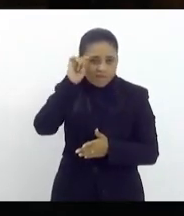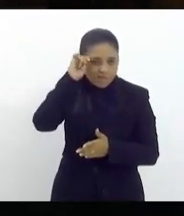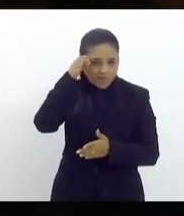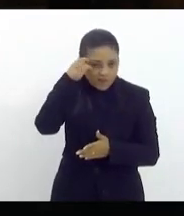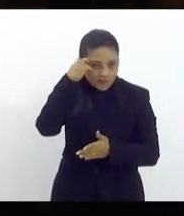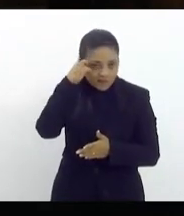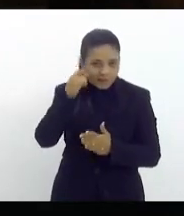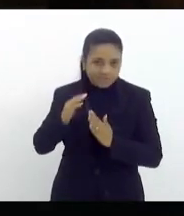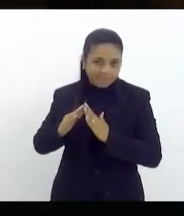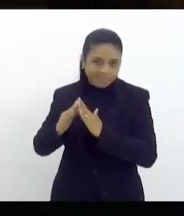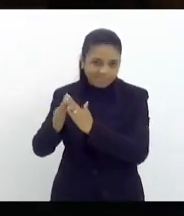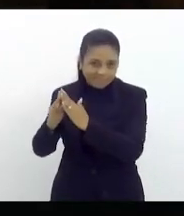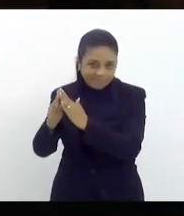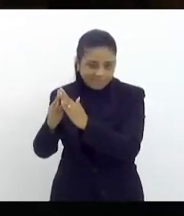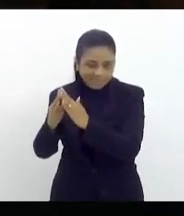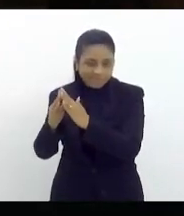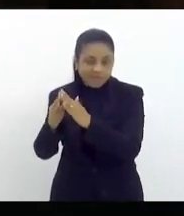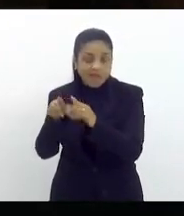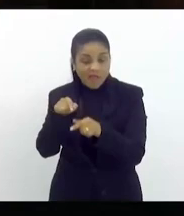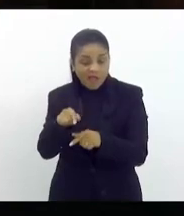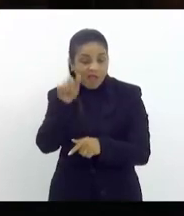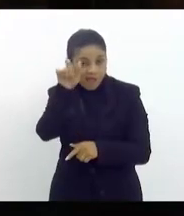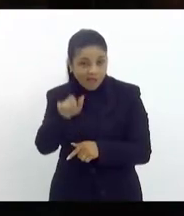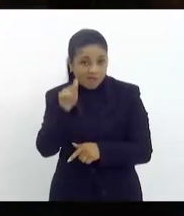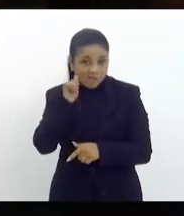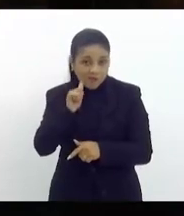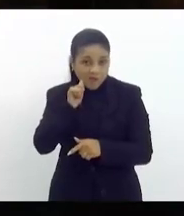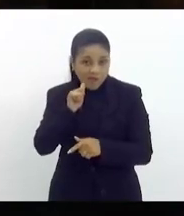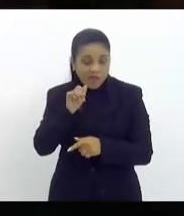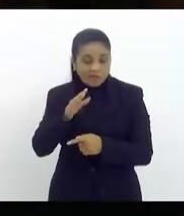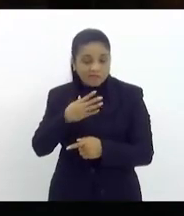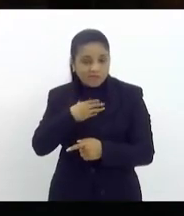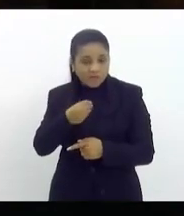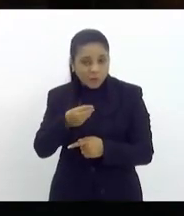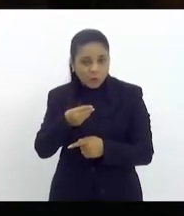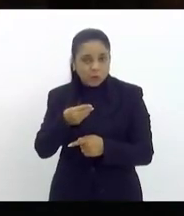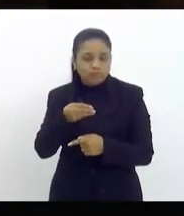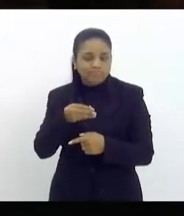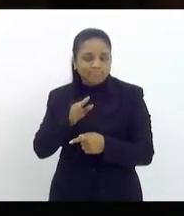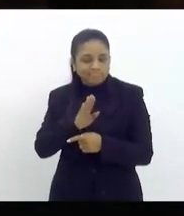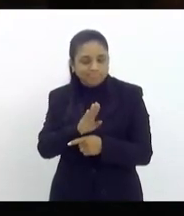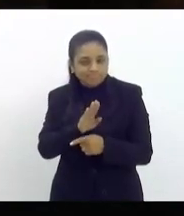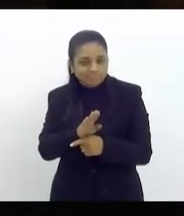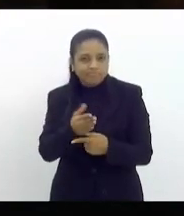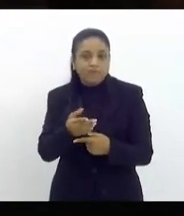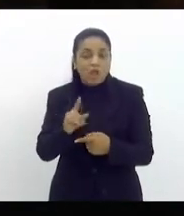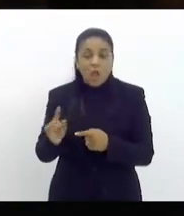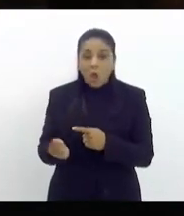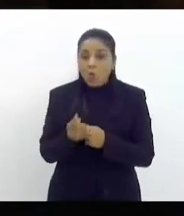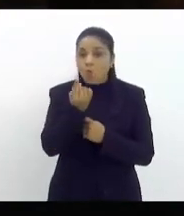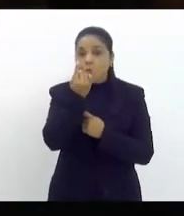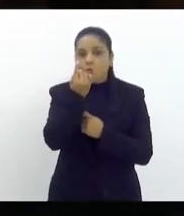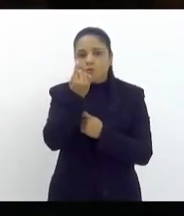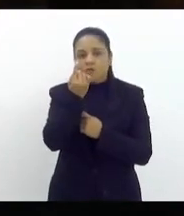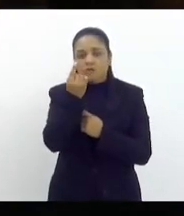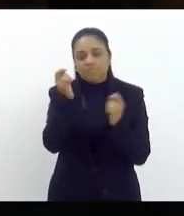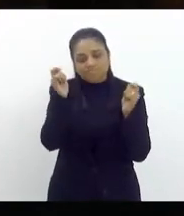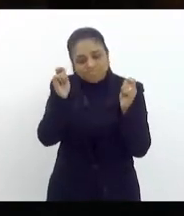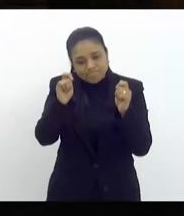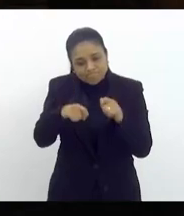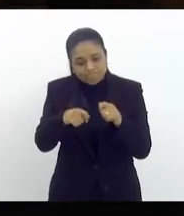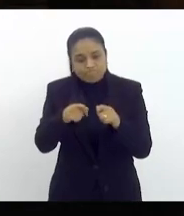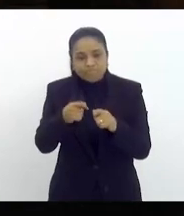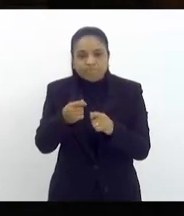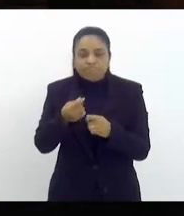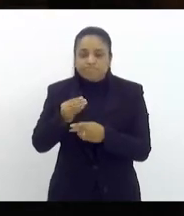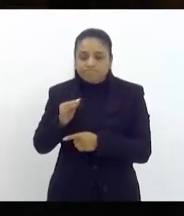periferia então é essa mulher que sustenta seus filhos e às vezes a única que pode prover algum tipo de sustento para